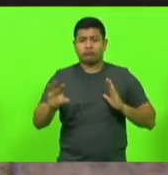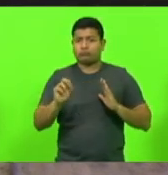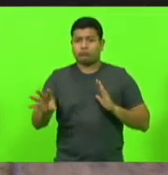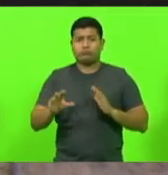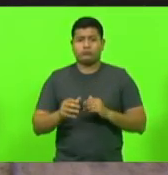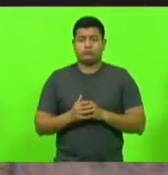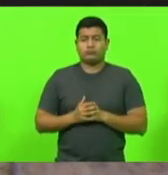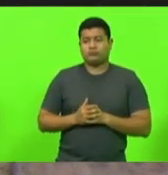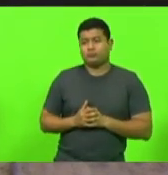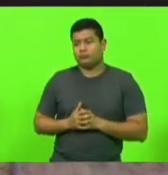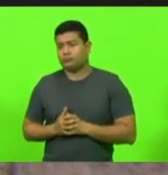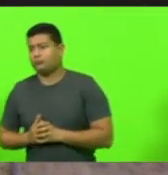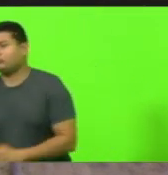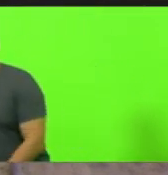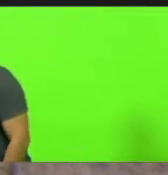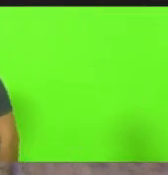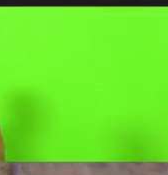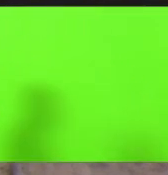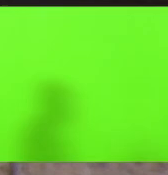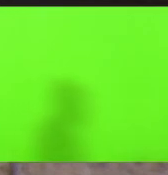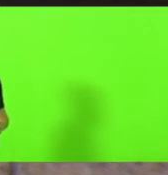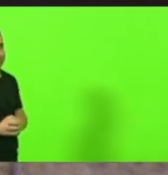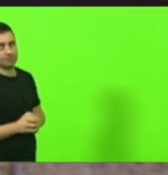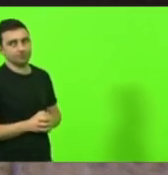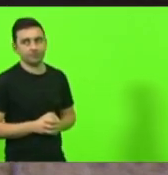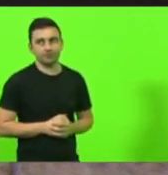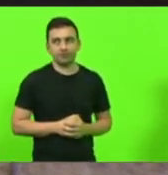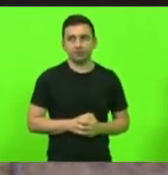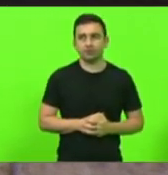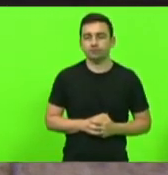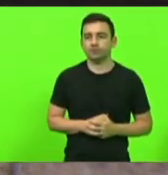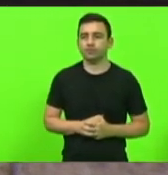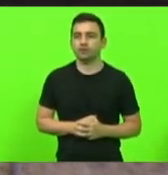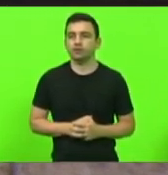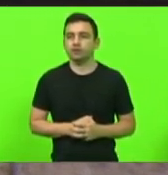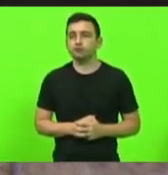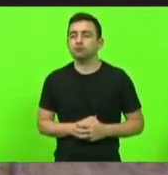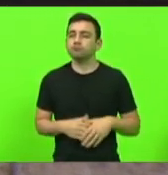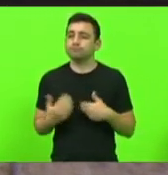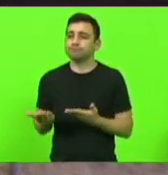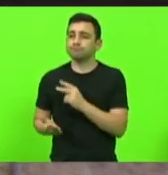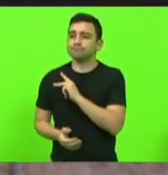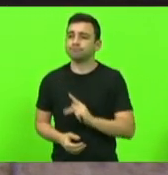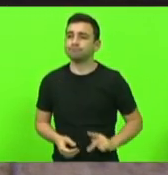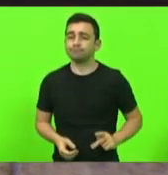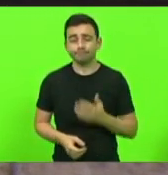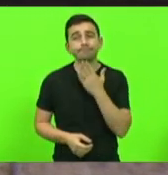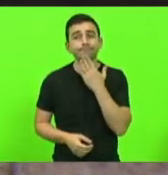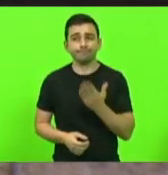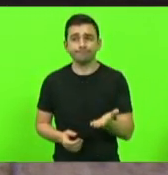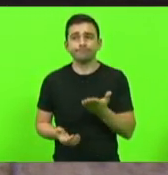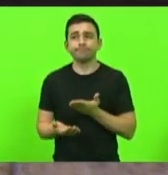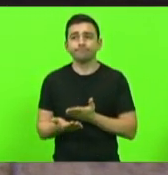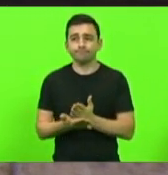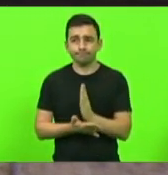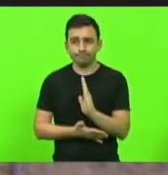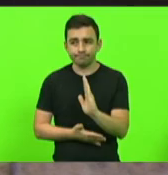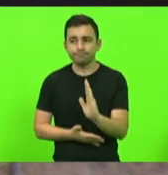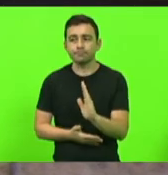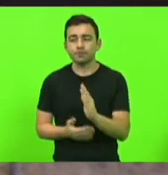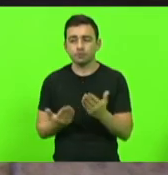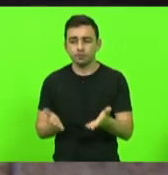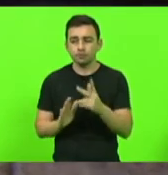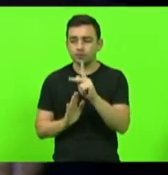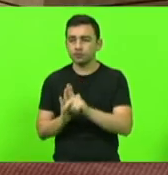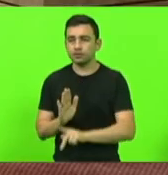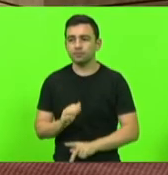determinadas violências domésticas a que são diariamente submetidas. Por tudo isso, senhor presidente, eu peço a aprovação do projeto. Obrigado,